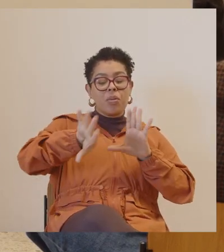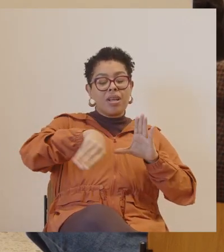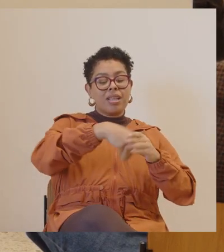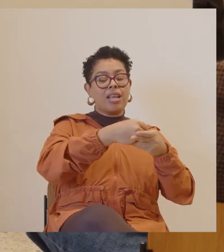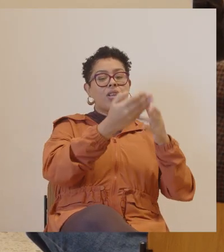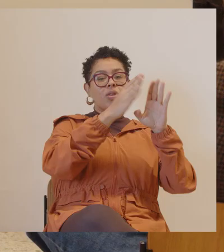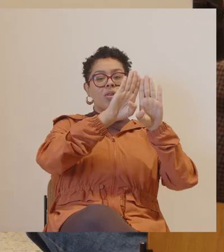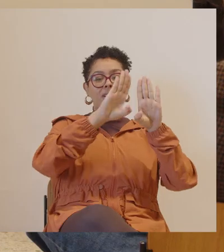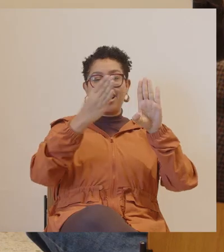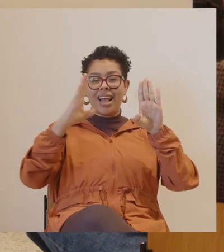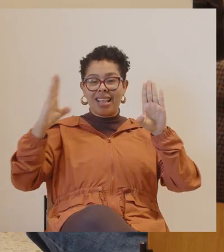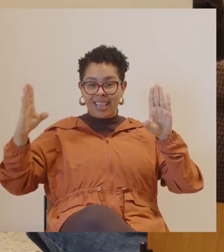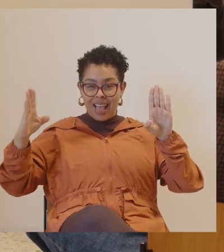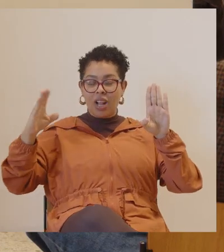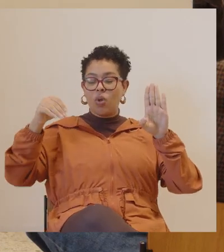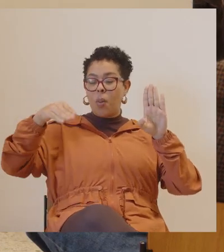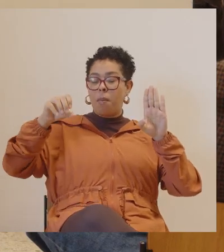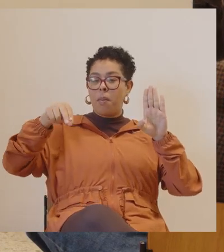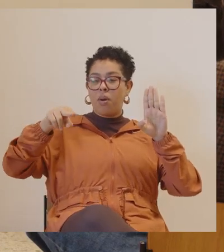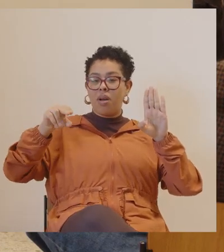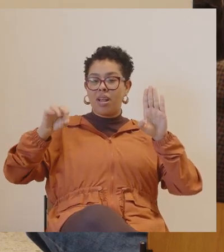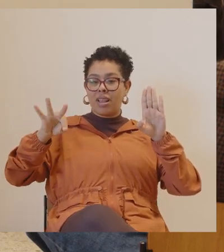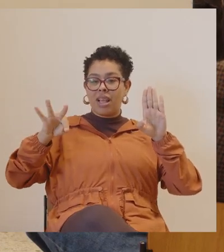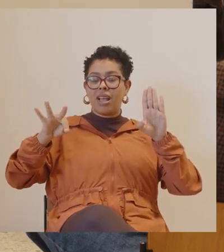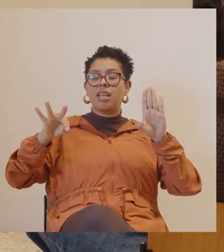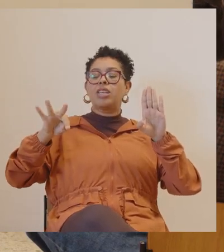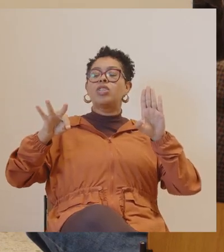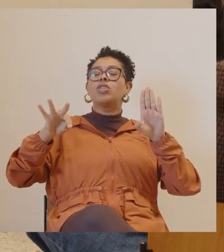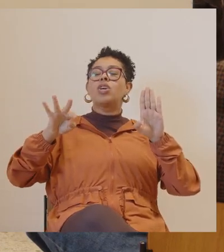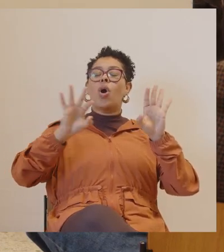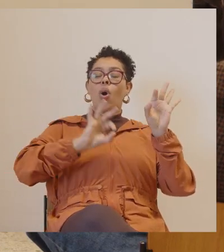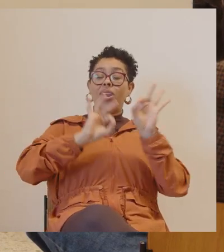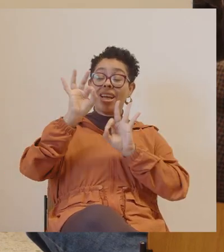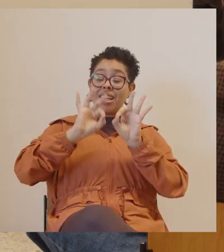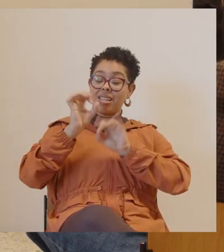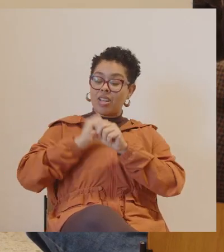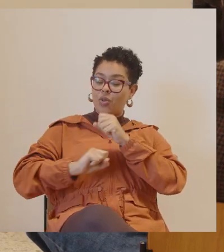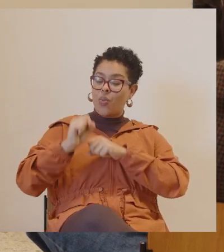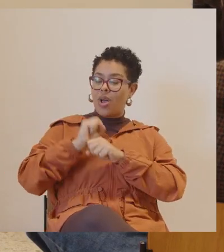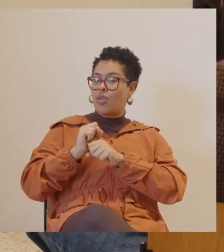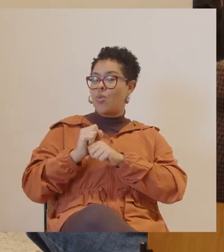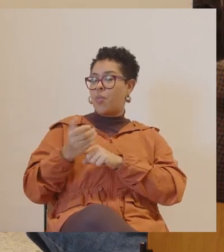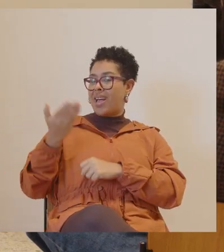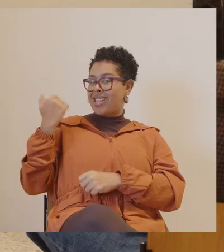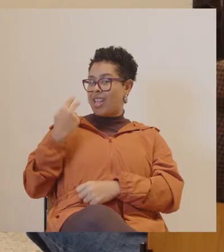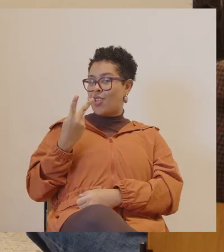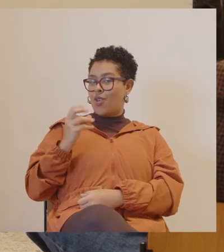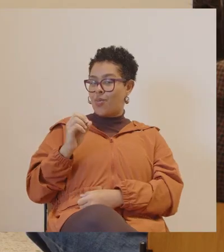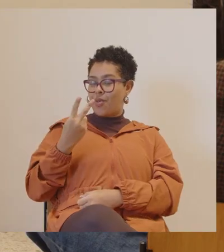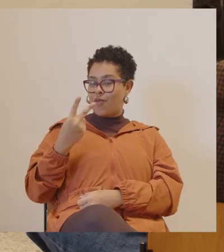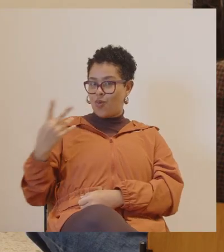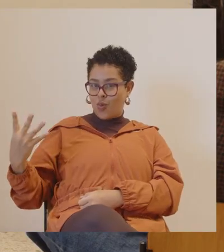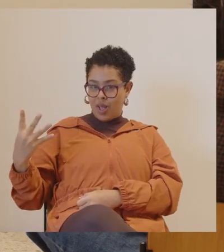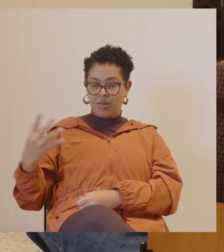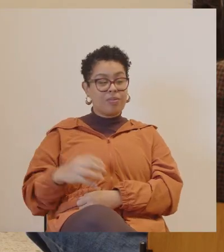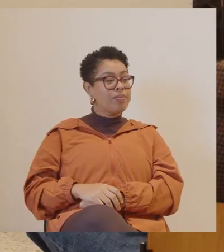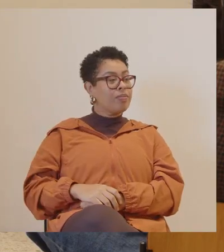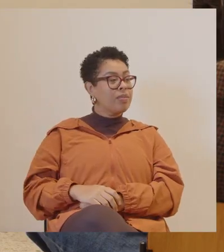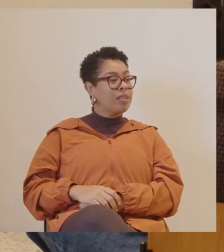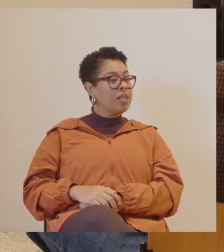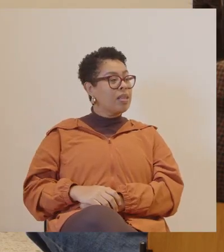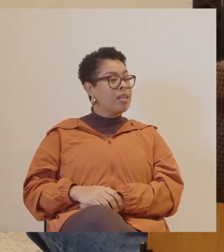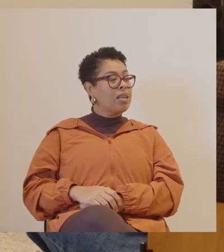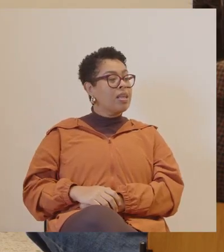foi fruto de um seminário que a gente fez sobre Monet no ano passado. Tem um serviço aqui, assim, que